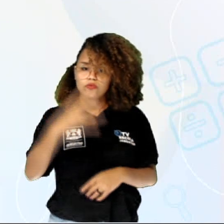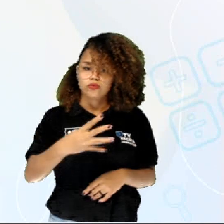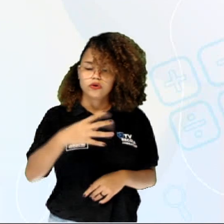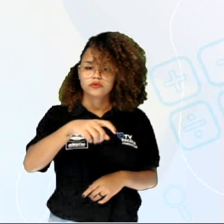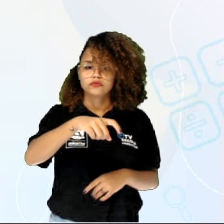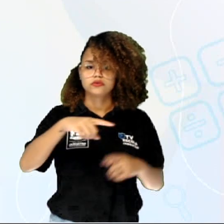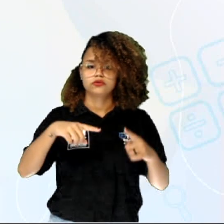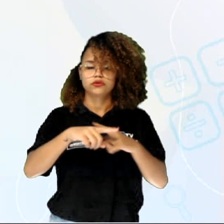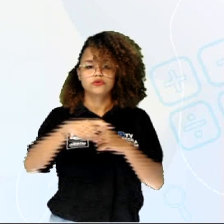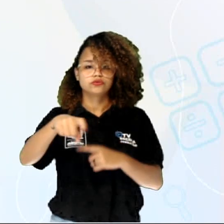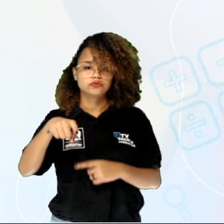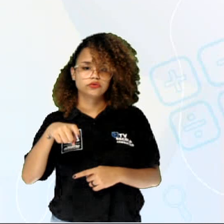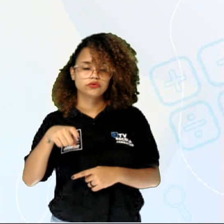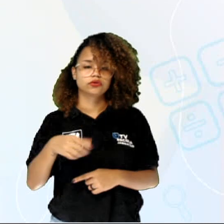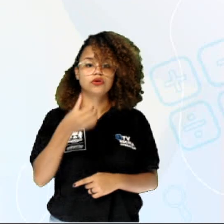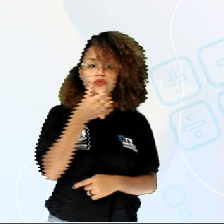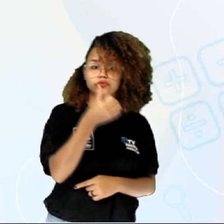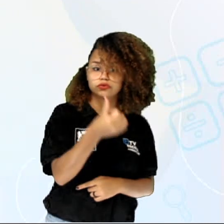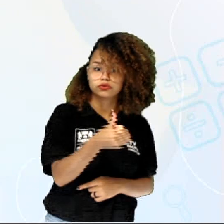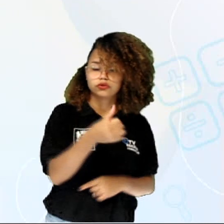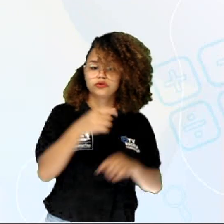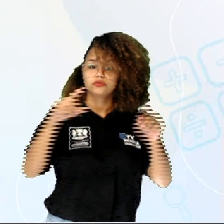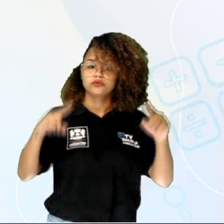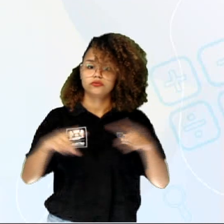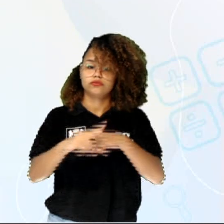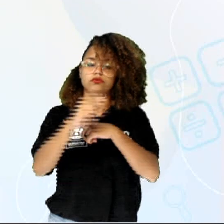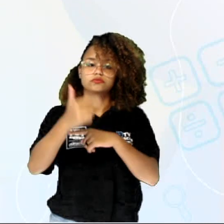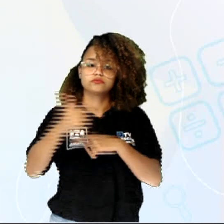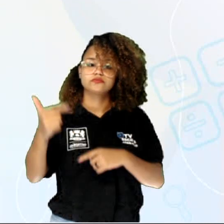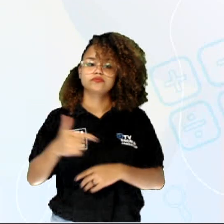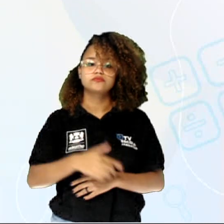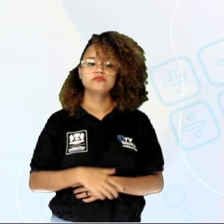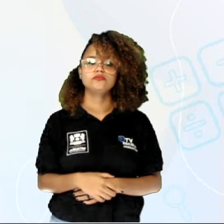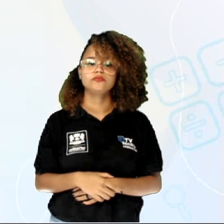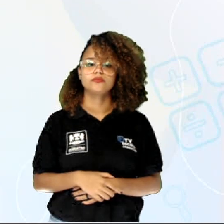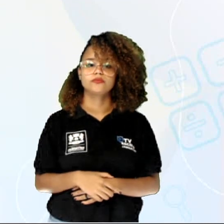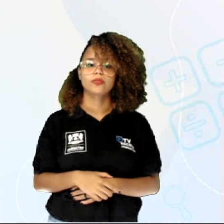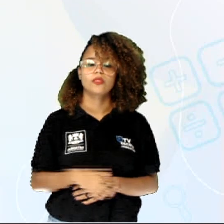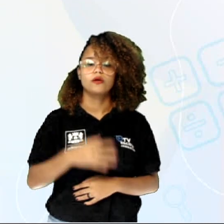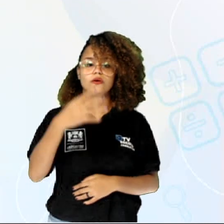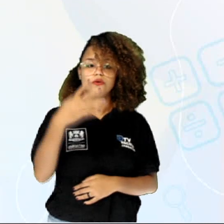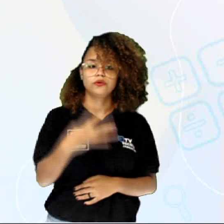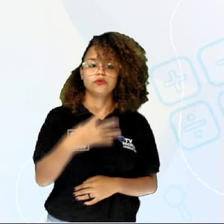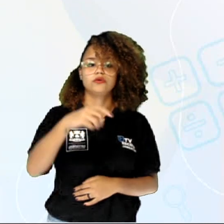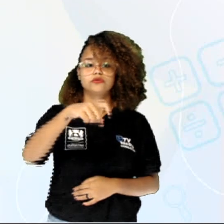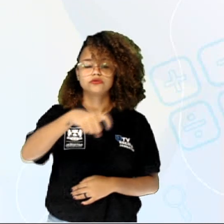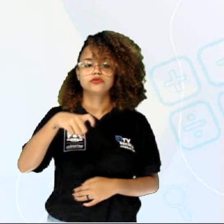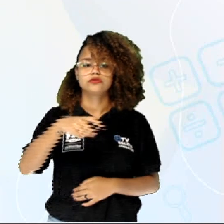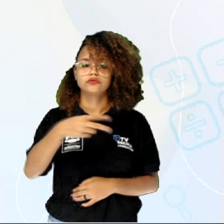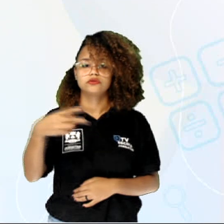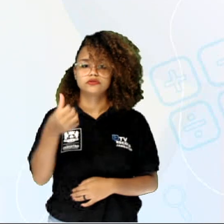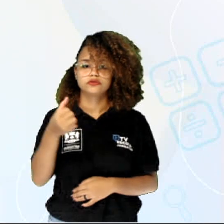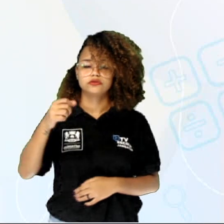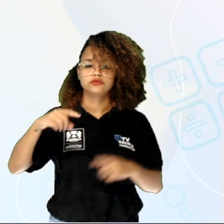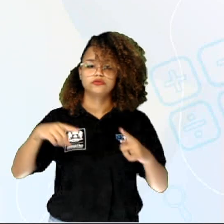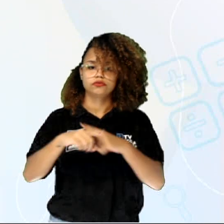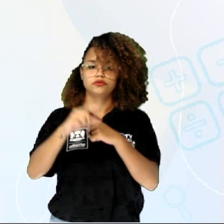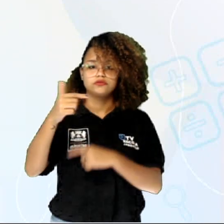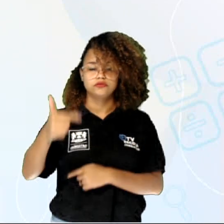o tanque? E aí, ó, a gente agora precisa saber se essas grandezas são diretamente proporcionais ou